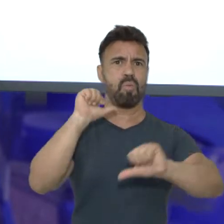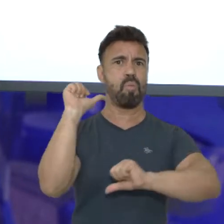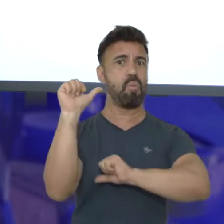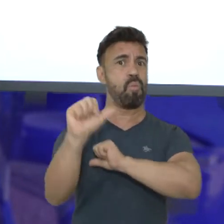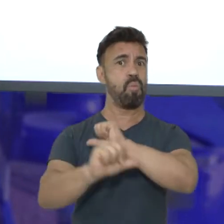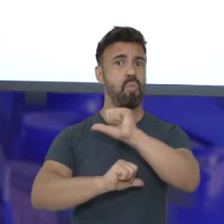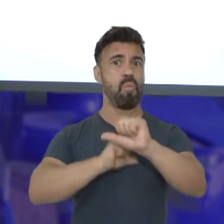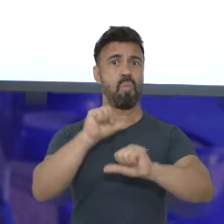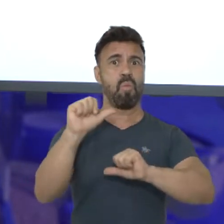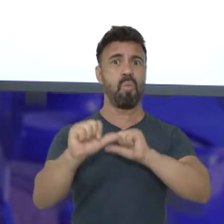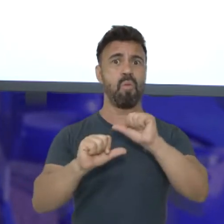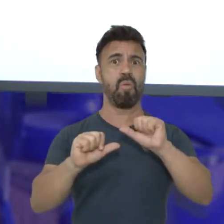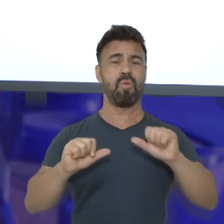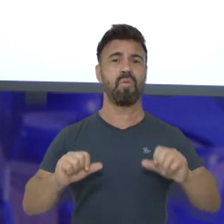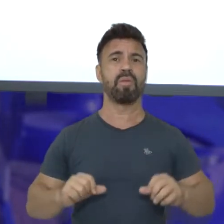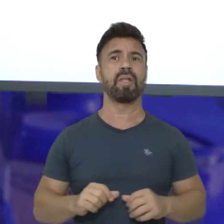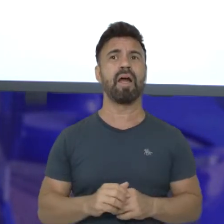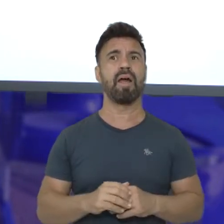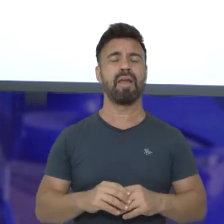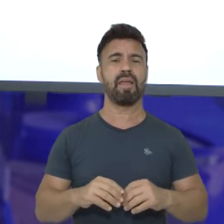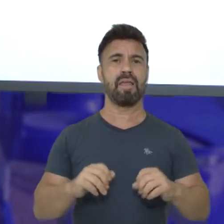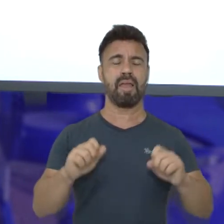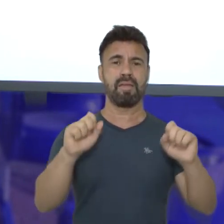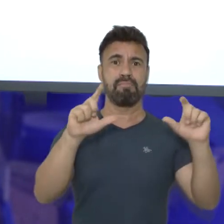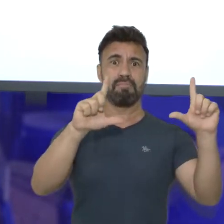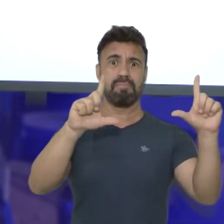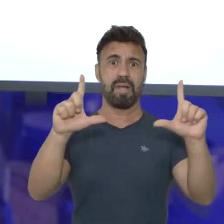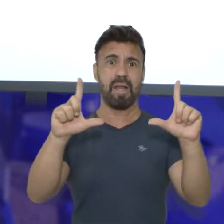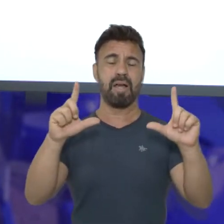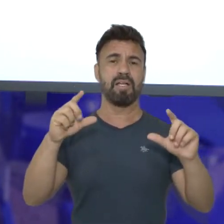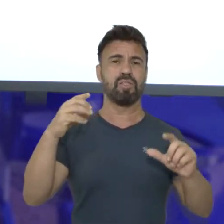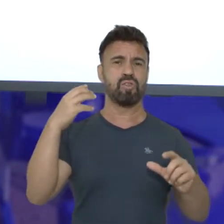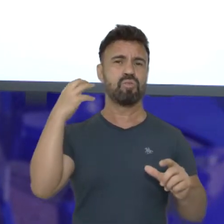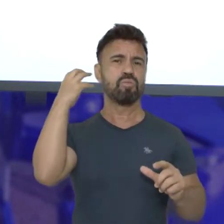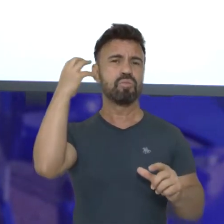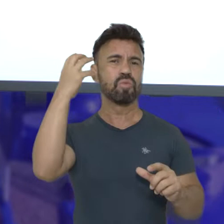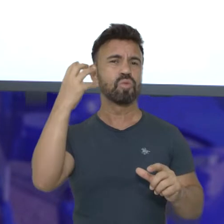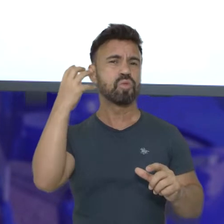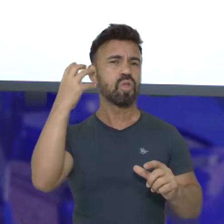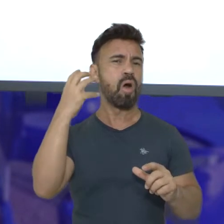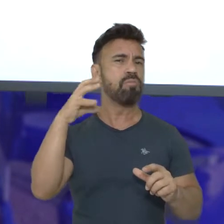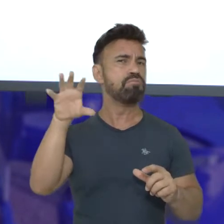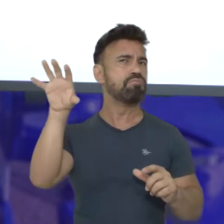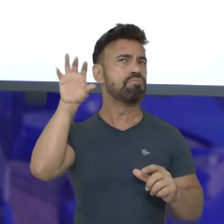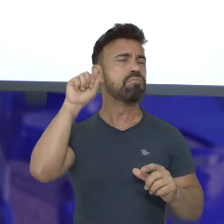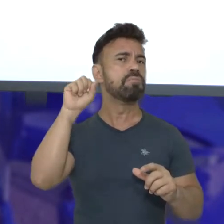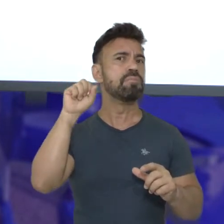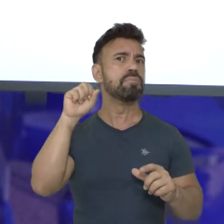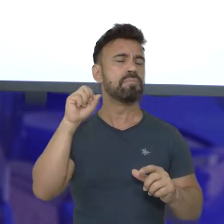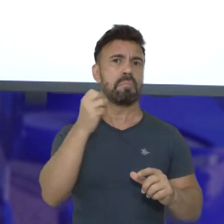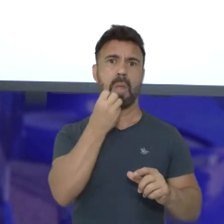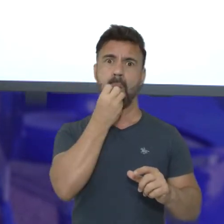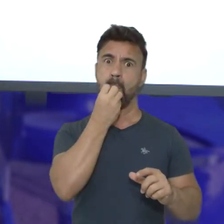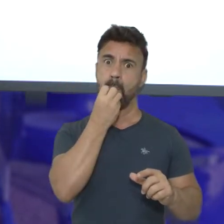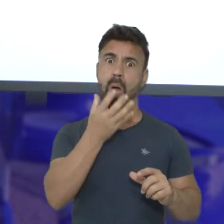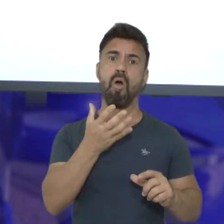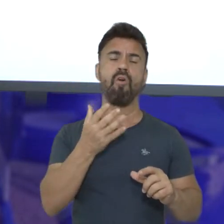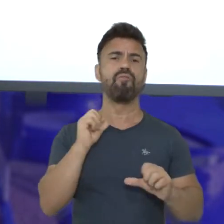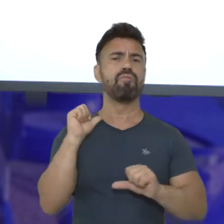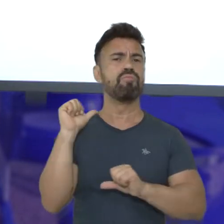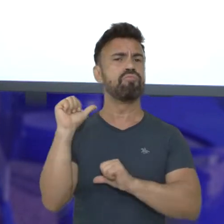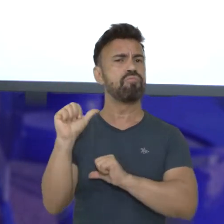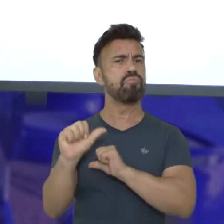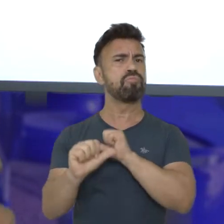dentro dessa televisão para fazer com que a imagem e o som seja cada vez mais de qualidade foram